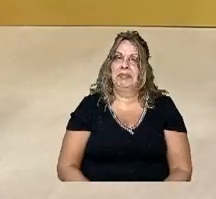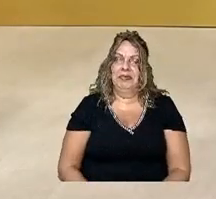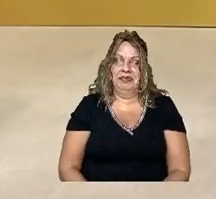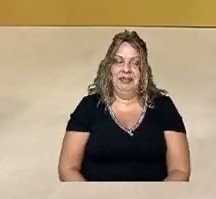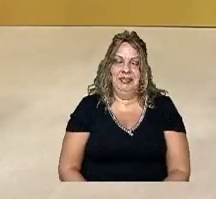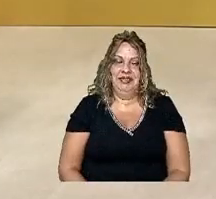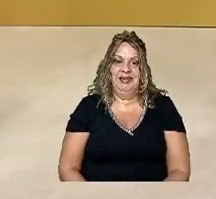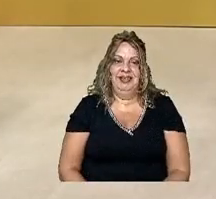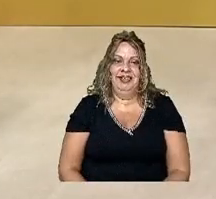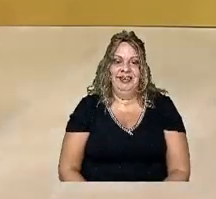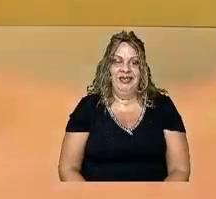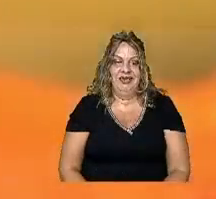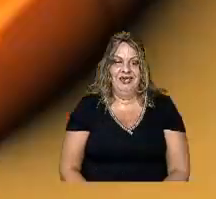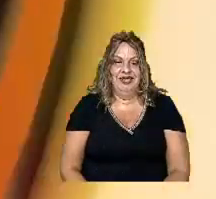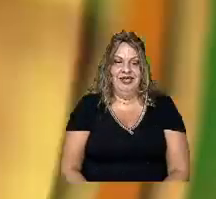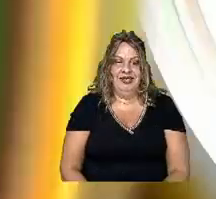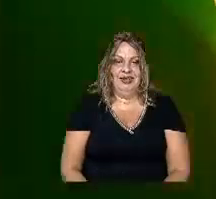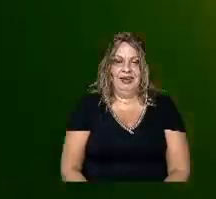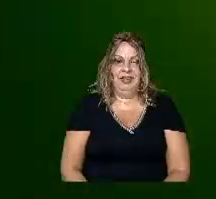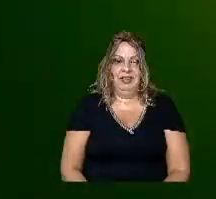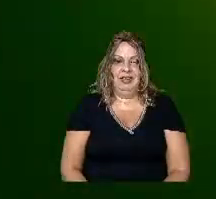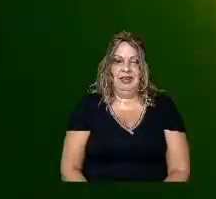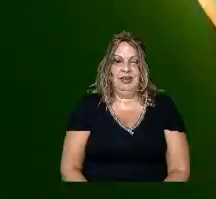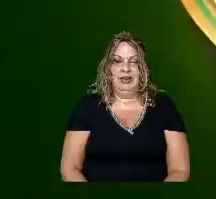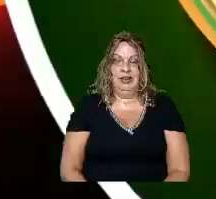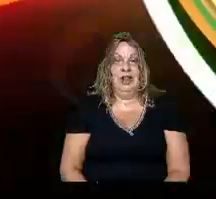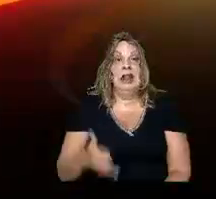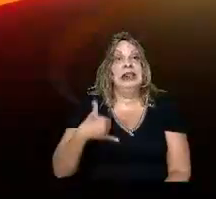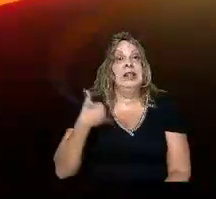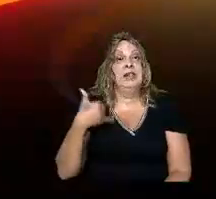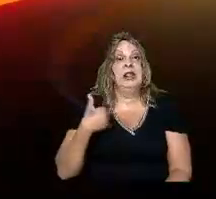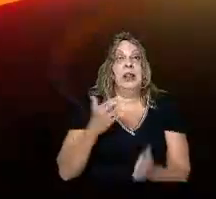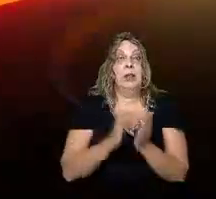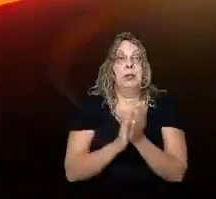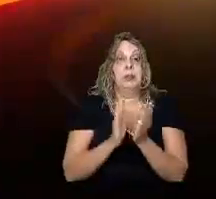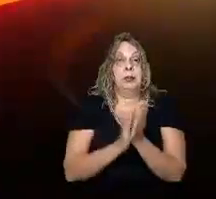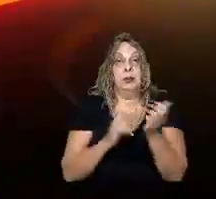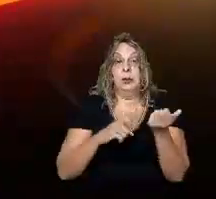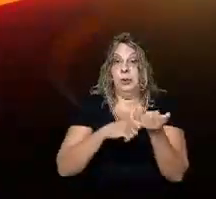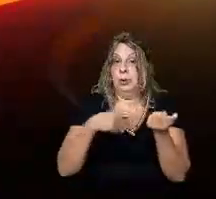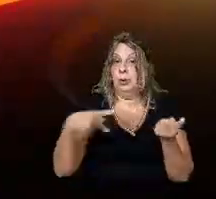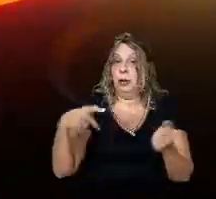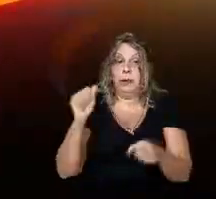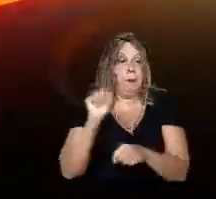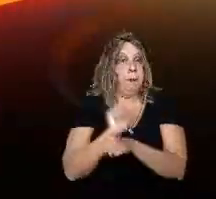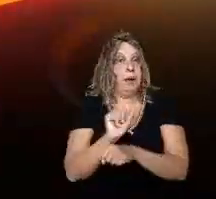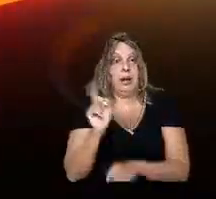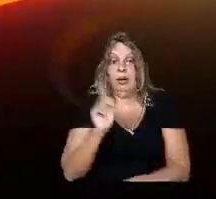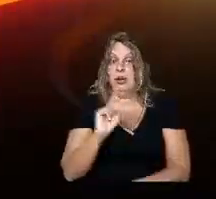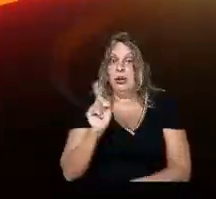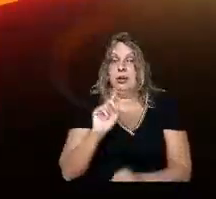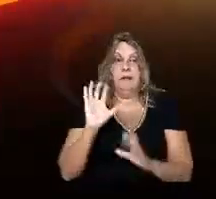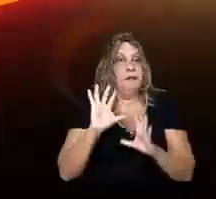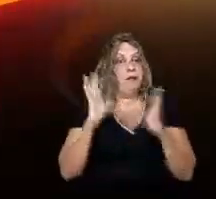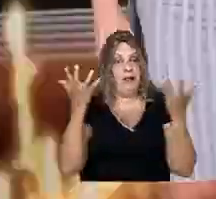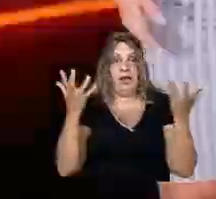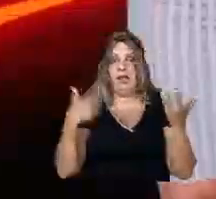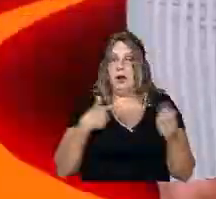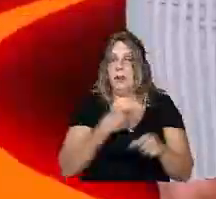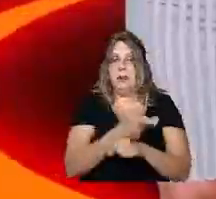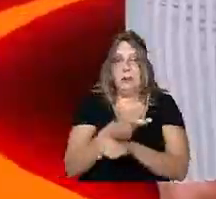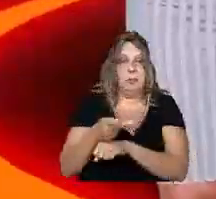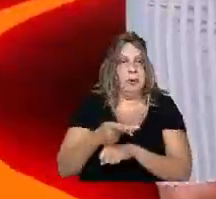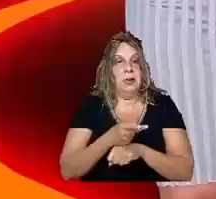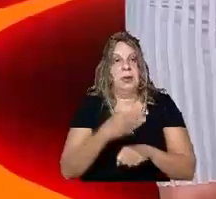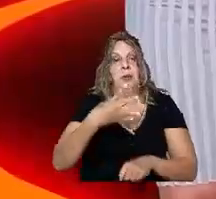festa aqui. Se liga! Gente, o aniversário Caju Cap não para. Tem mais festa. Tem prêmios para todo gosto.